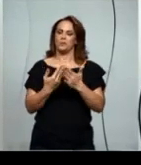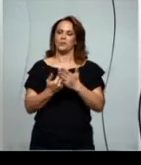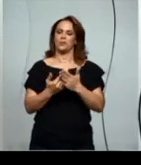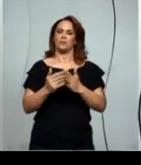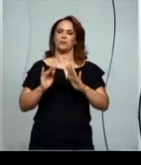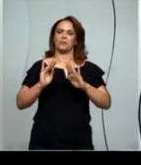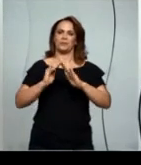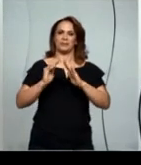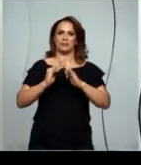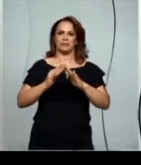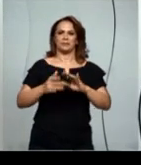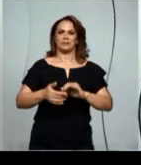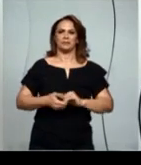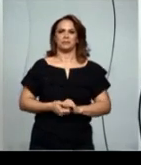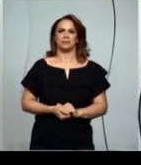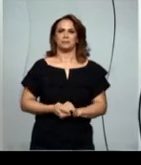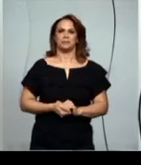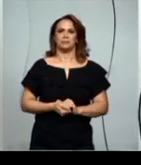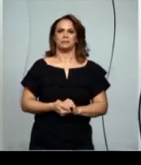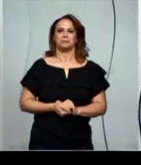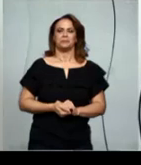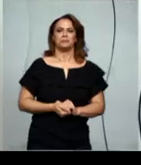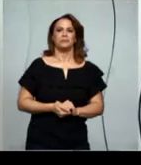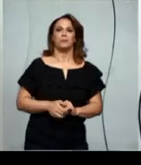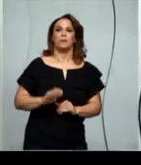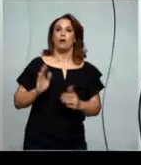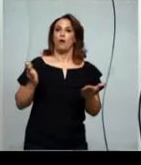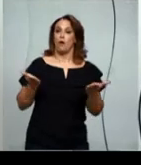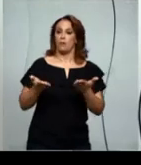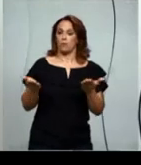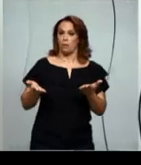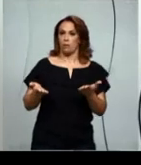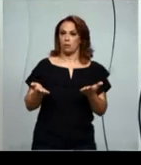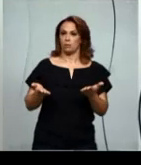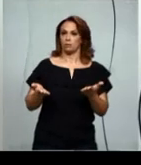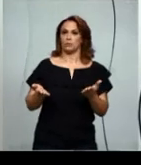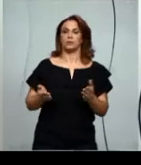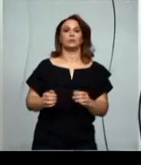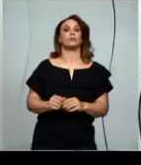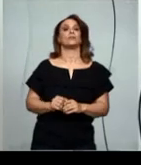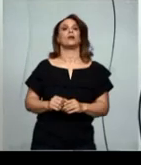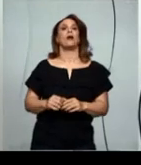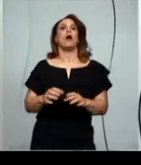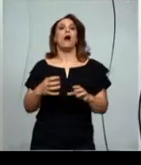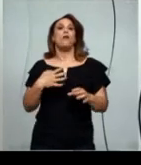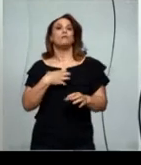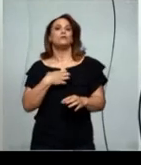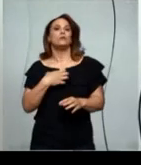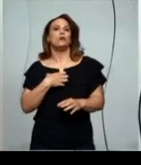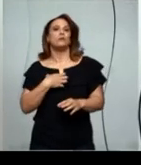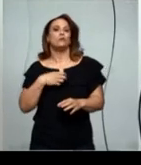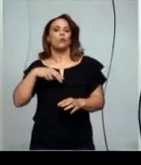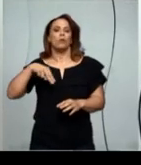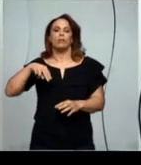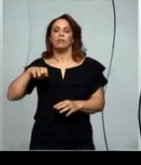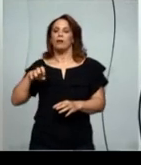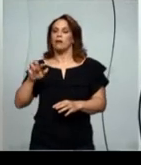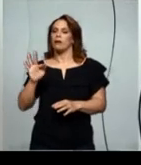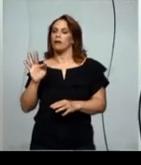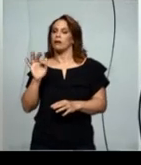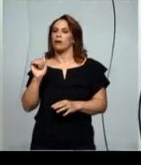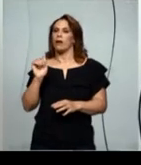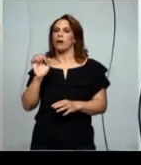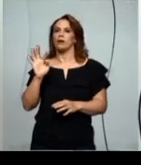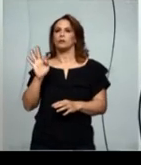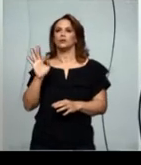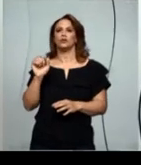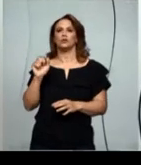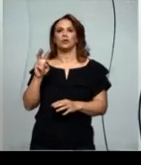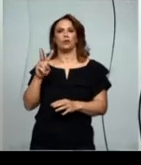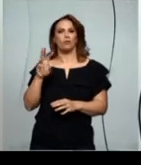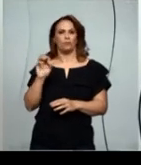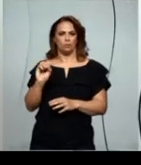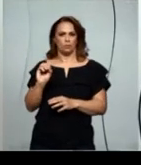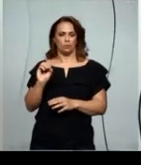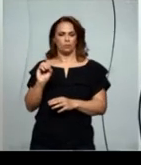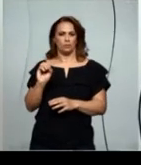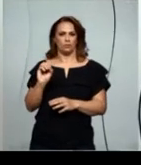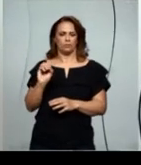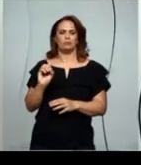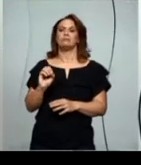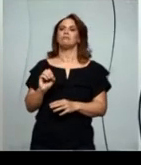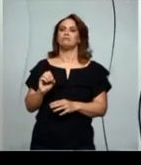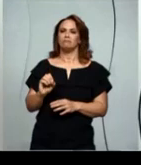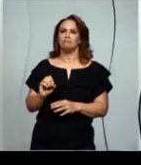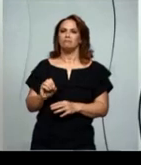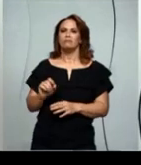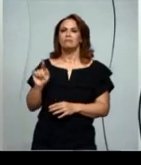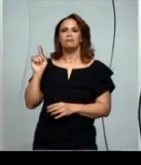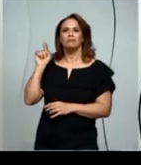praticar? Vamos praticar um aqui juntos. O modelo fala assim: I watched TV last night. Eu assisti TV noite